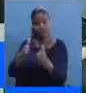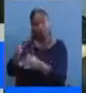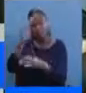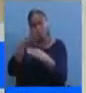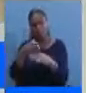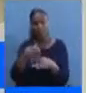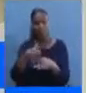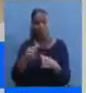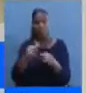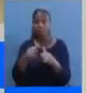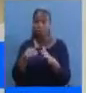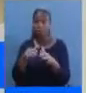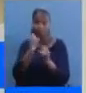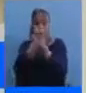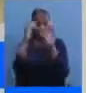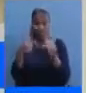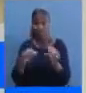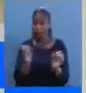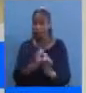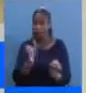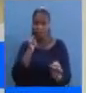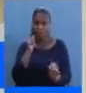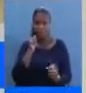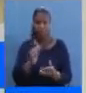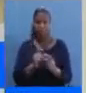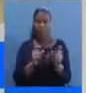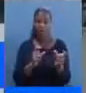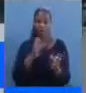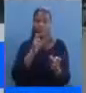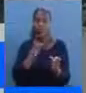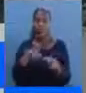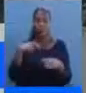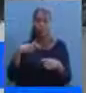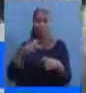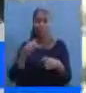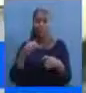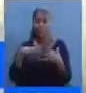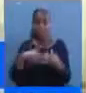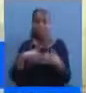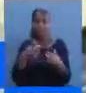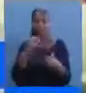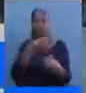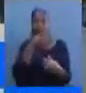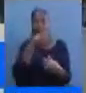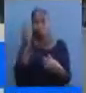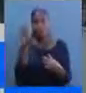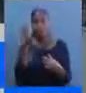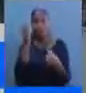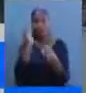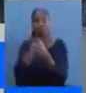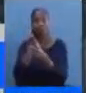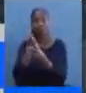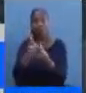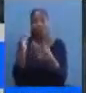nenhum foi concluído. Palavras que mereceram a reação do presidente do Sinapol e que também se pronunciou sobre os 3 processos